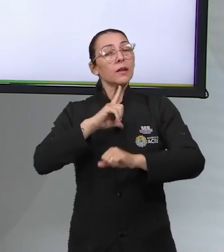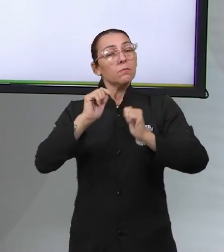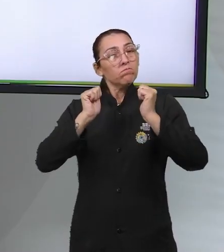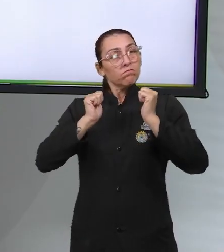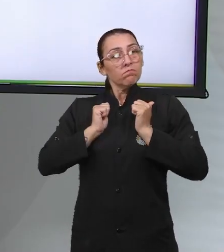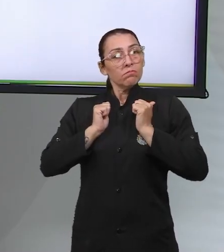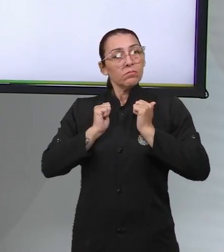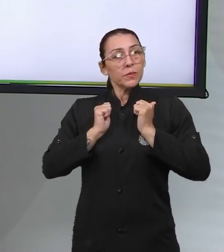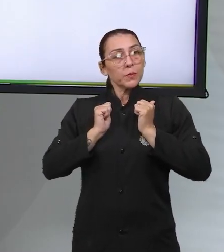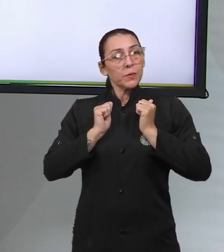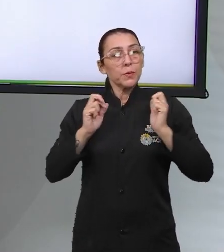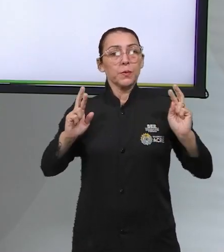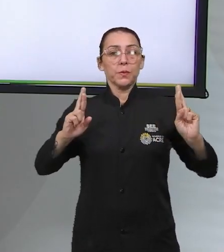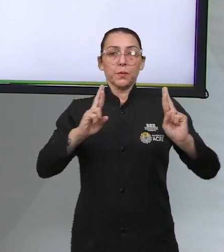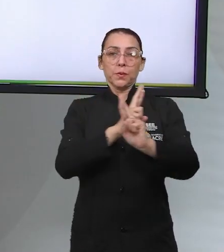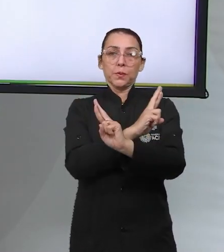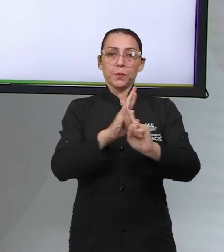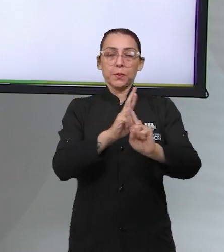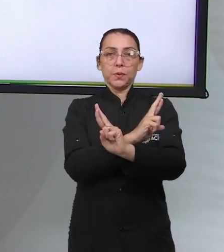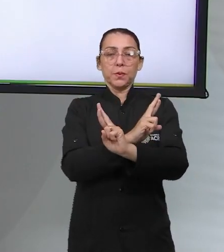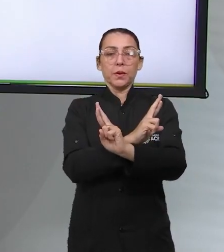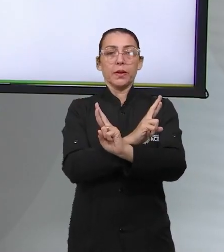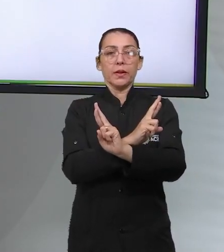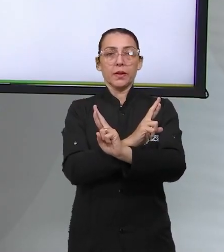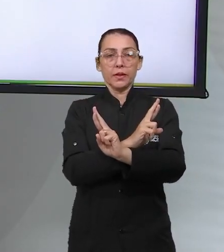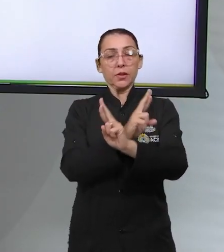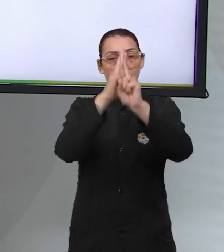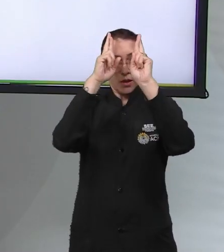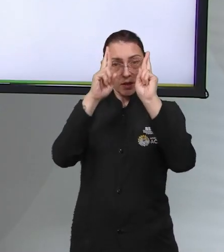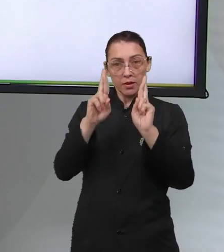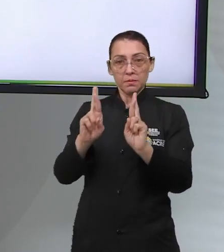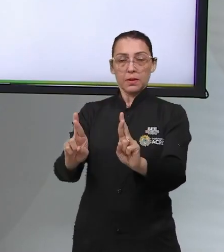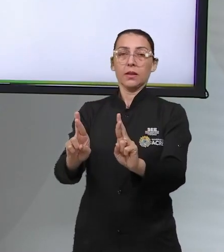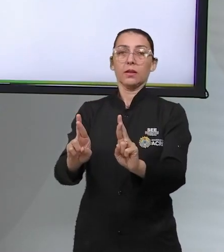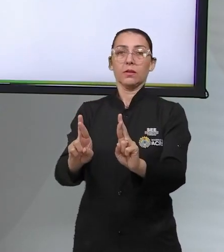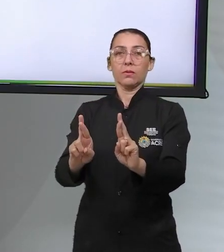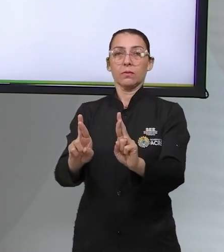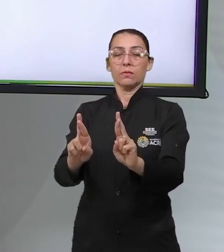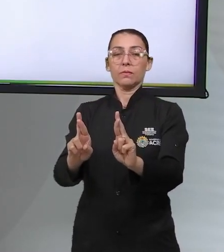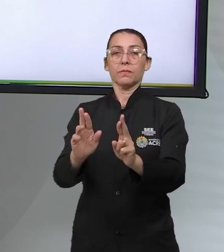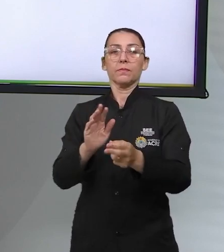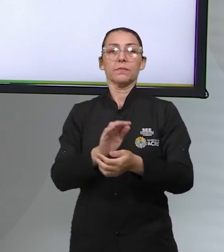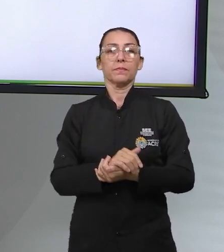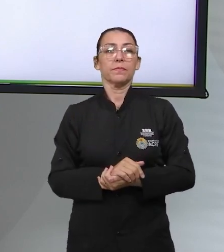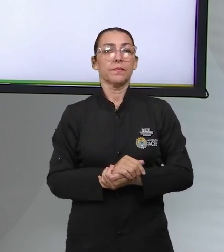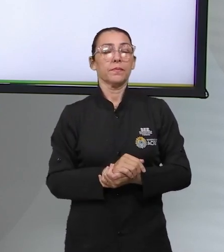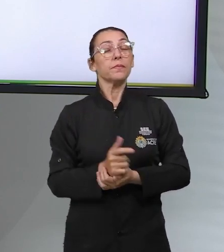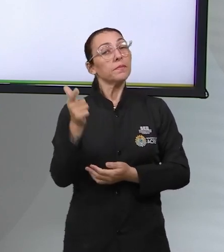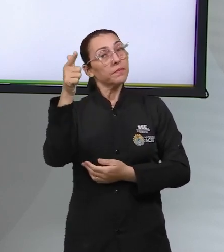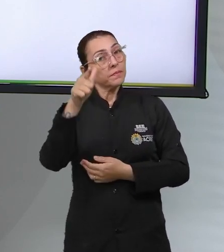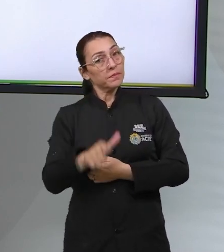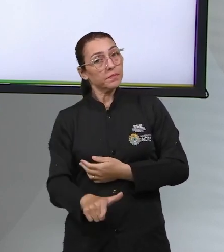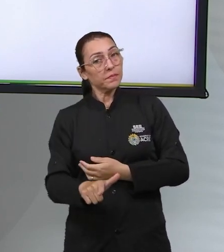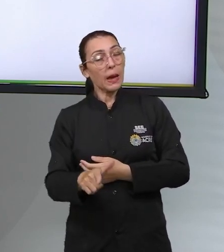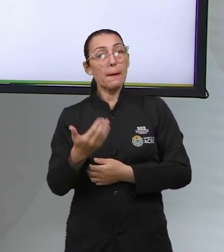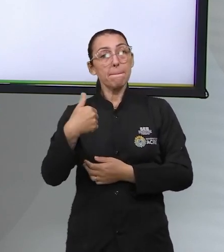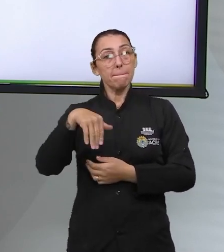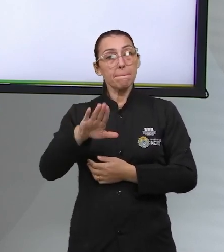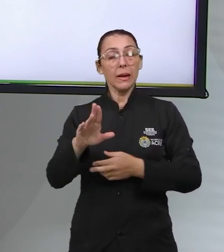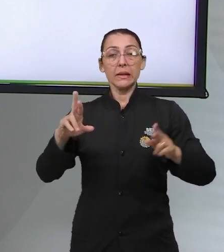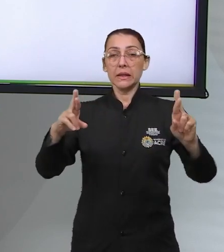postura relativista, de respeito acima de tudo. E repito, quanto